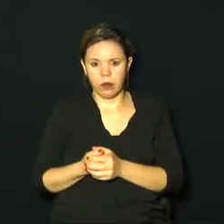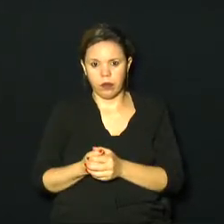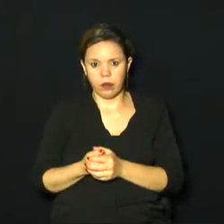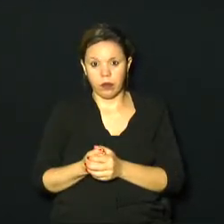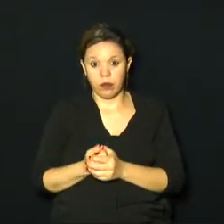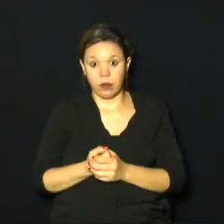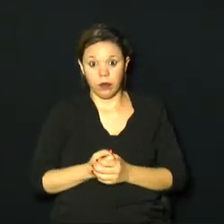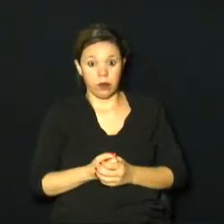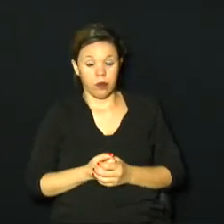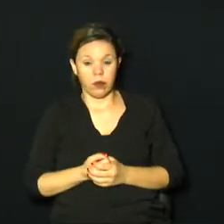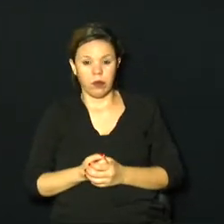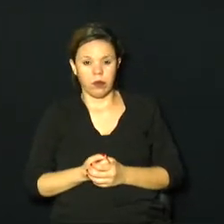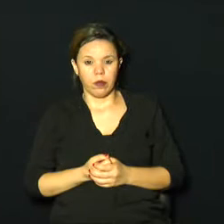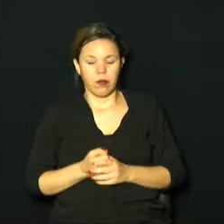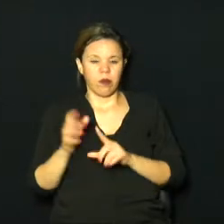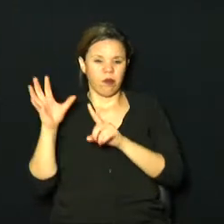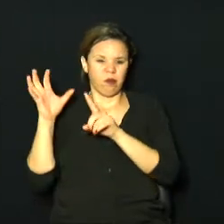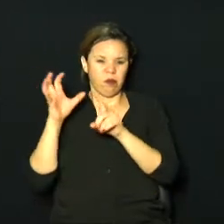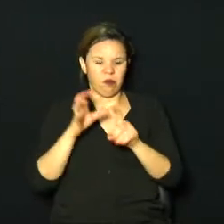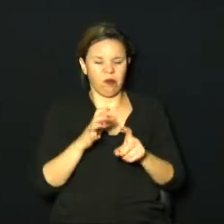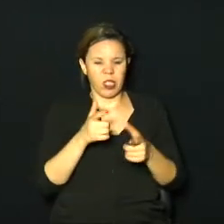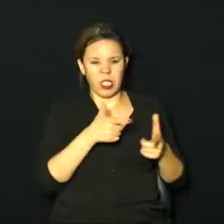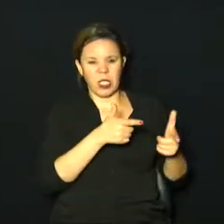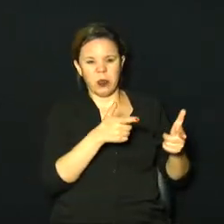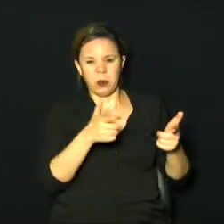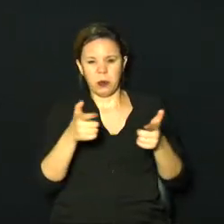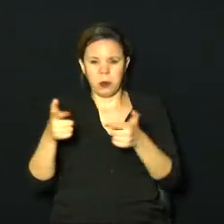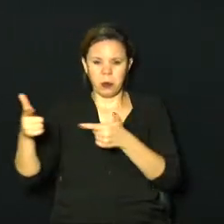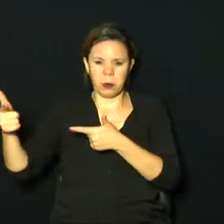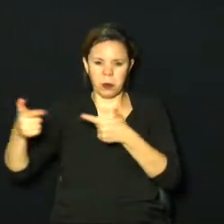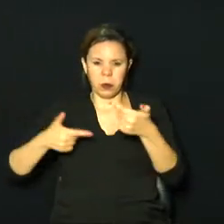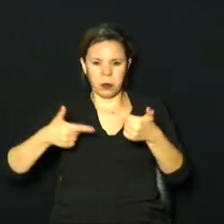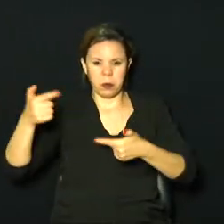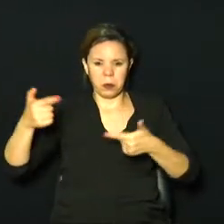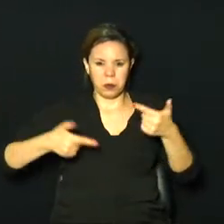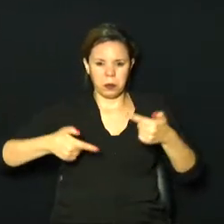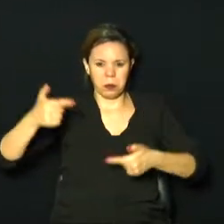brutalmente, né, sobre ataque de tiros, bala de borracha,